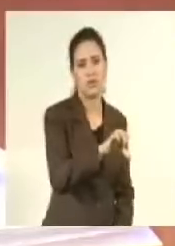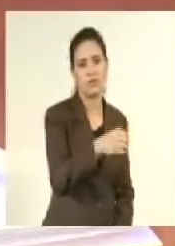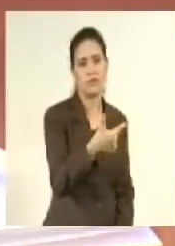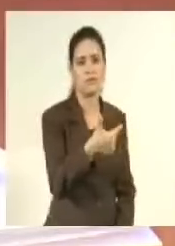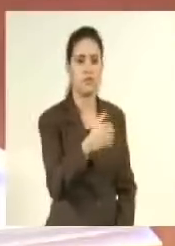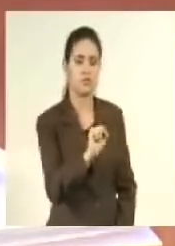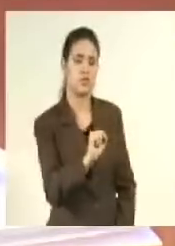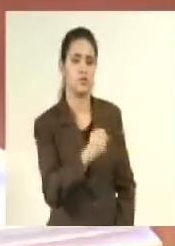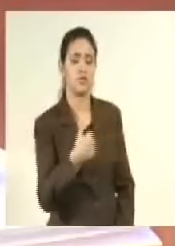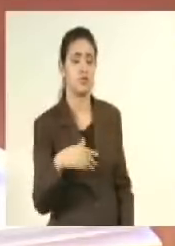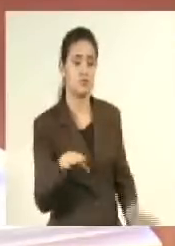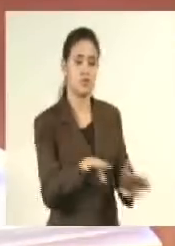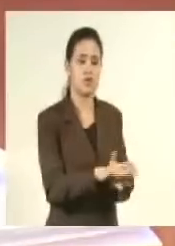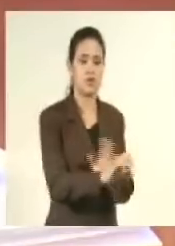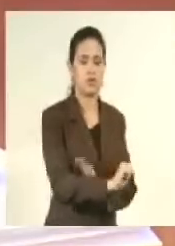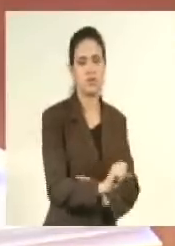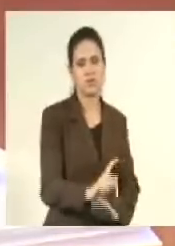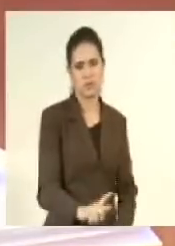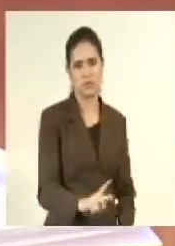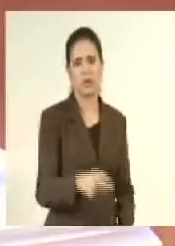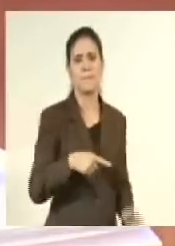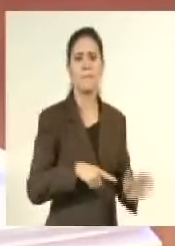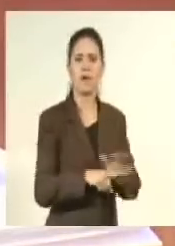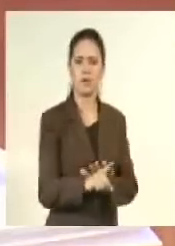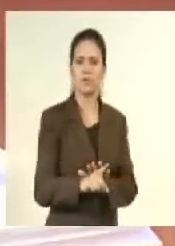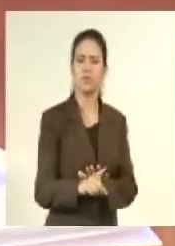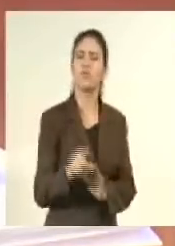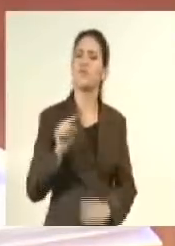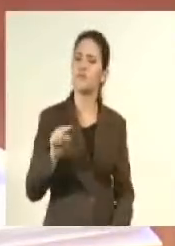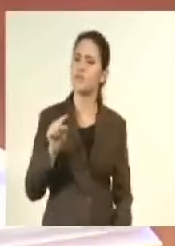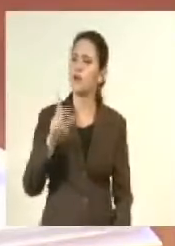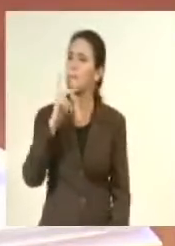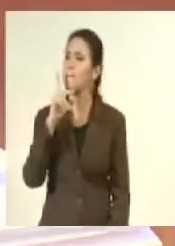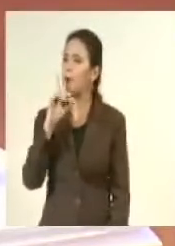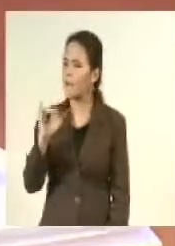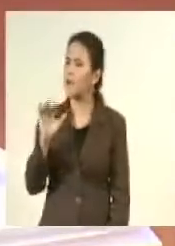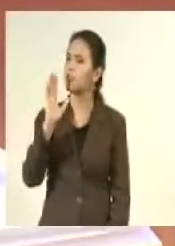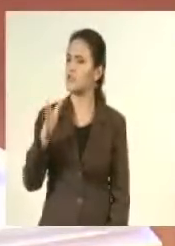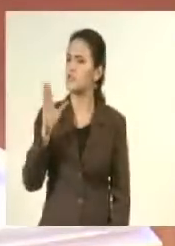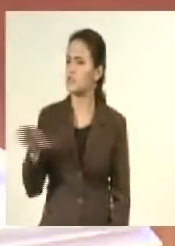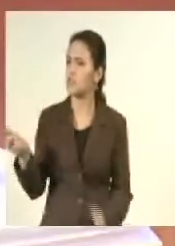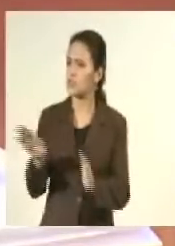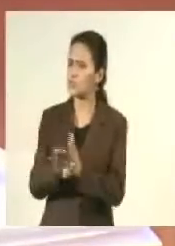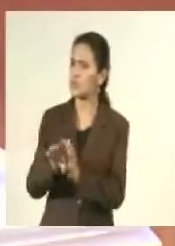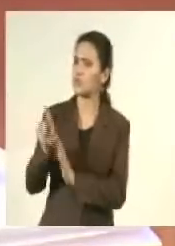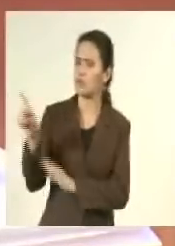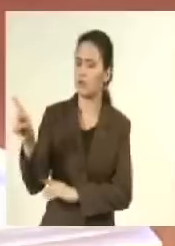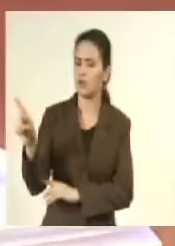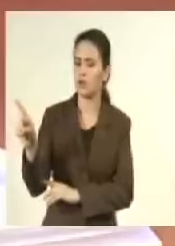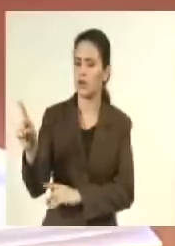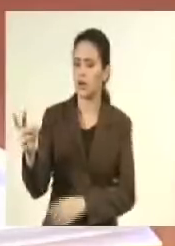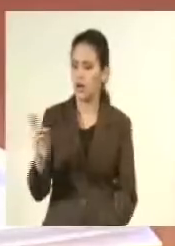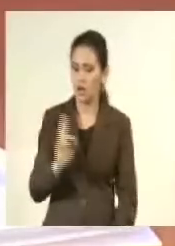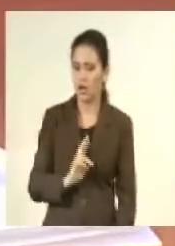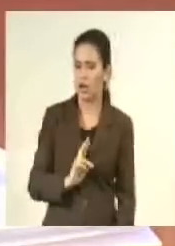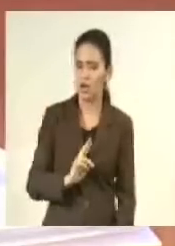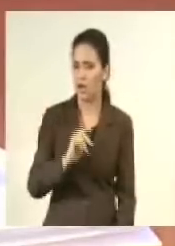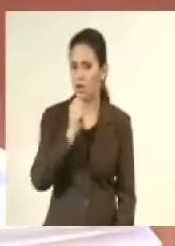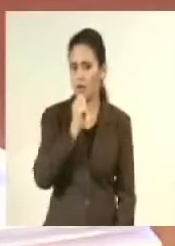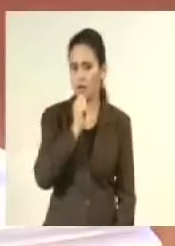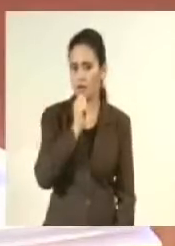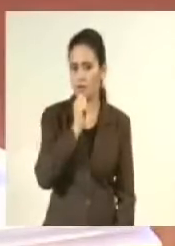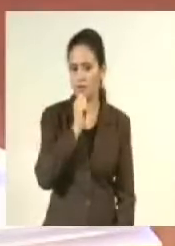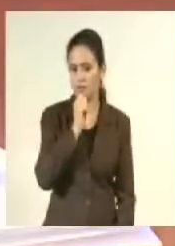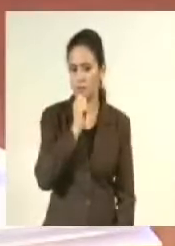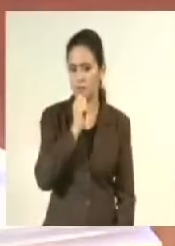em São Luís, e pergunto, você já chegou, pai? E ele não responde. Está aqui. Aí começa